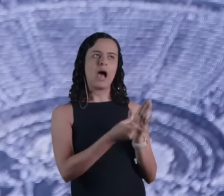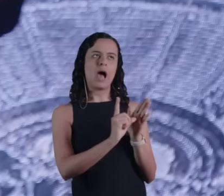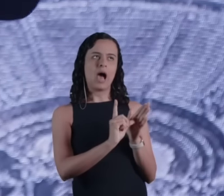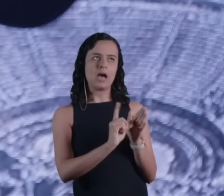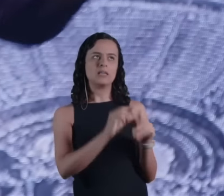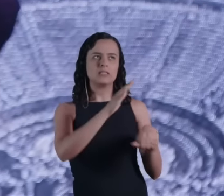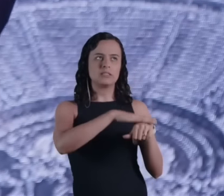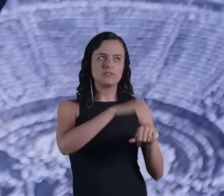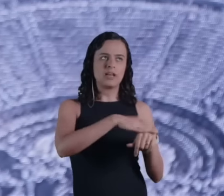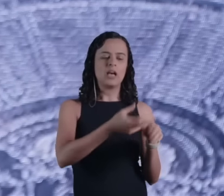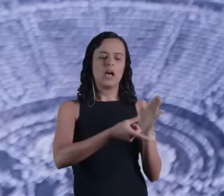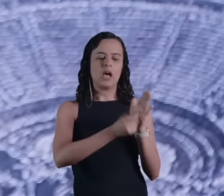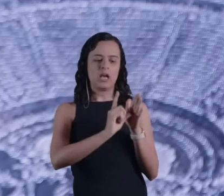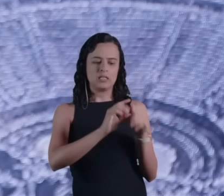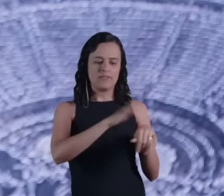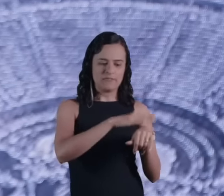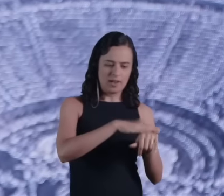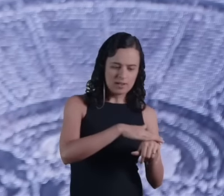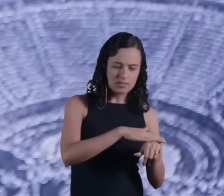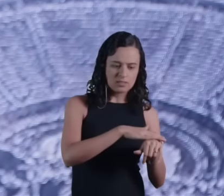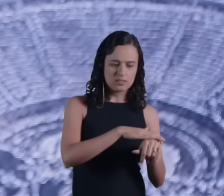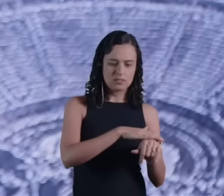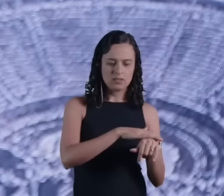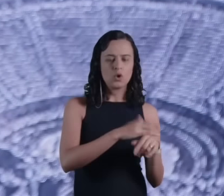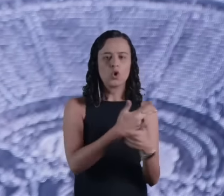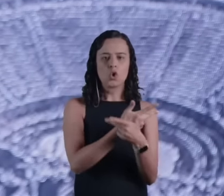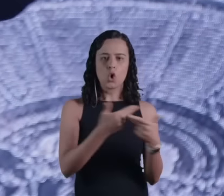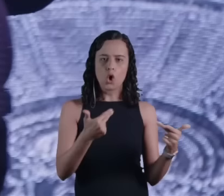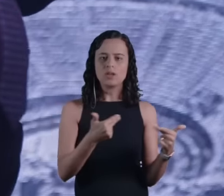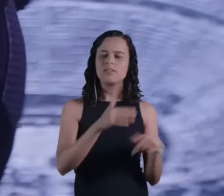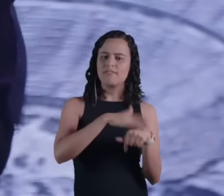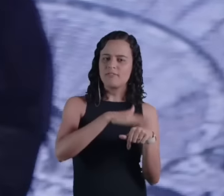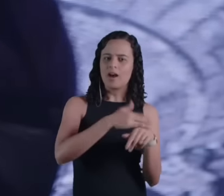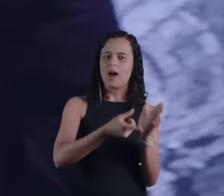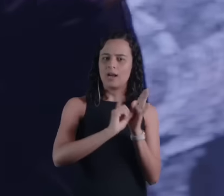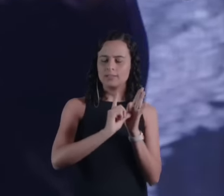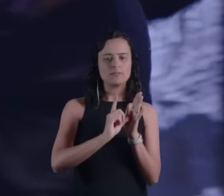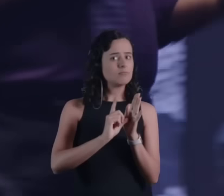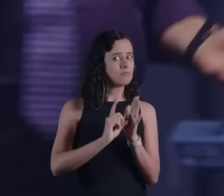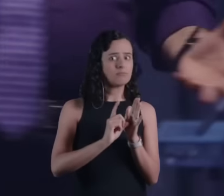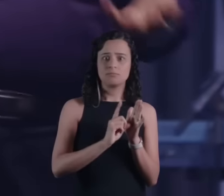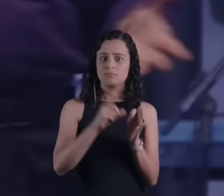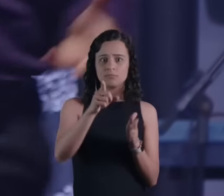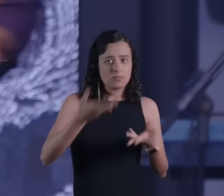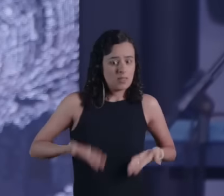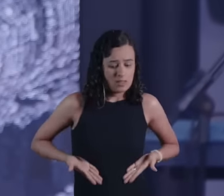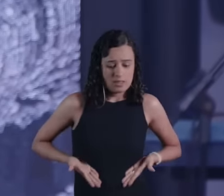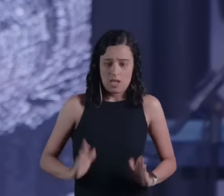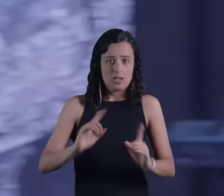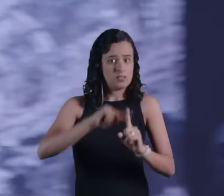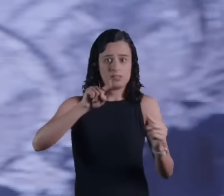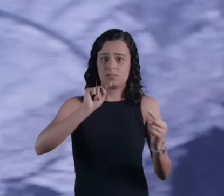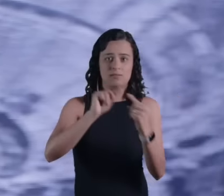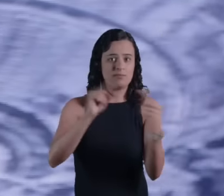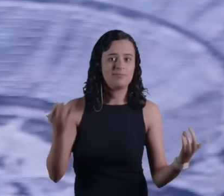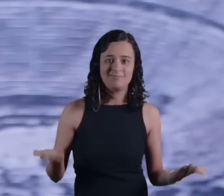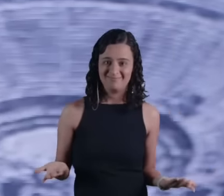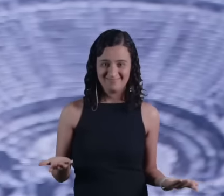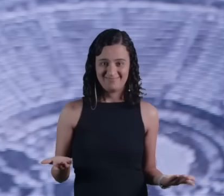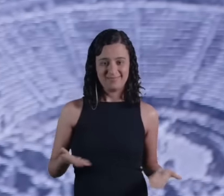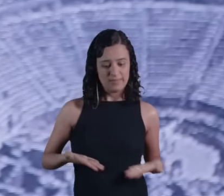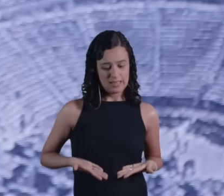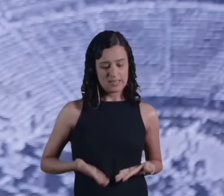né? Pro, antes, pósito, proposto, foi colocado antes. Você nasceu com esse propósito. Você